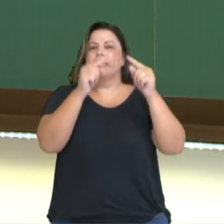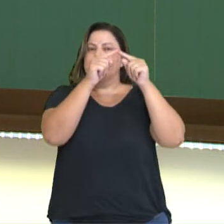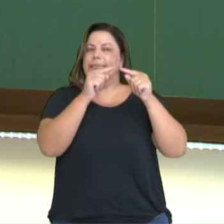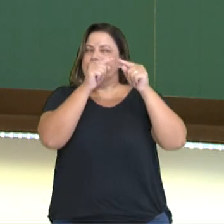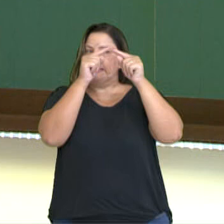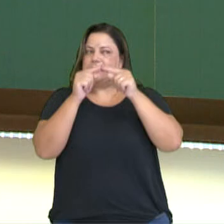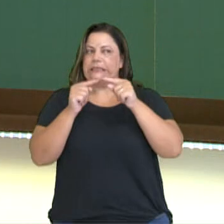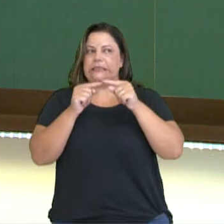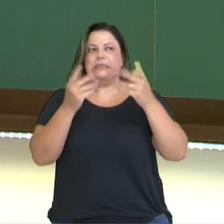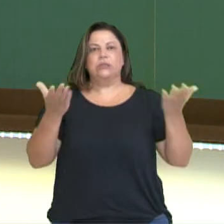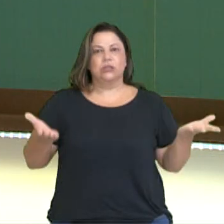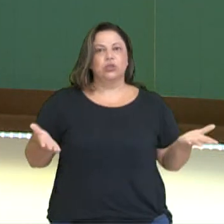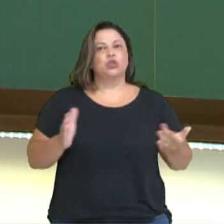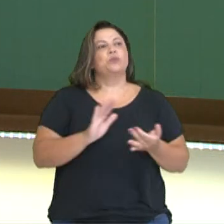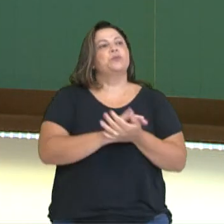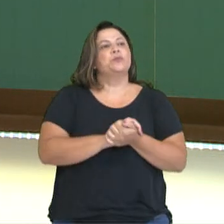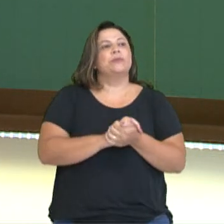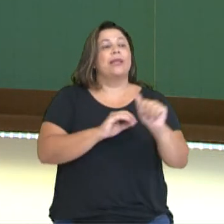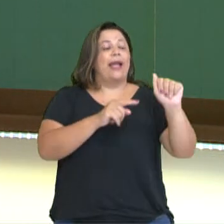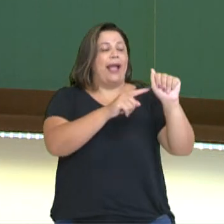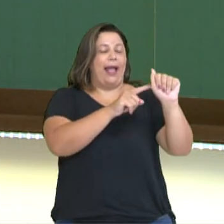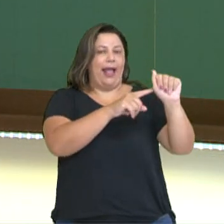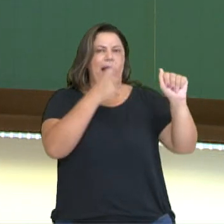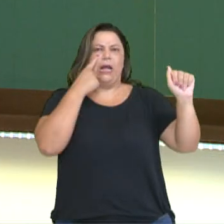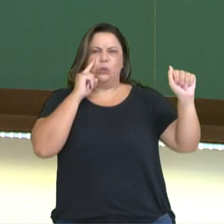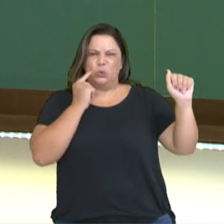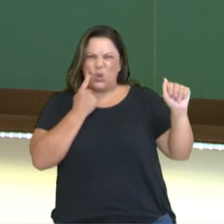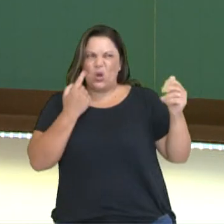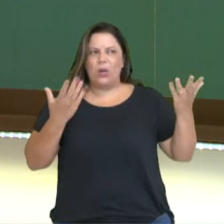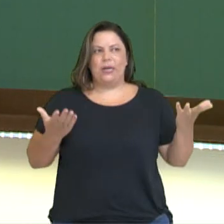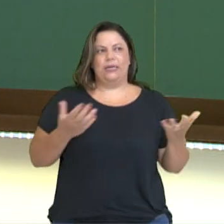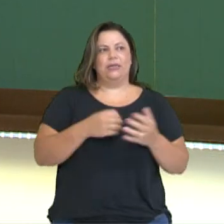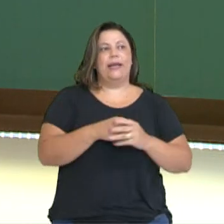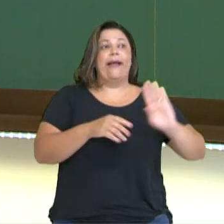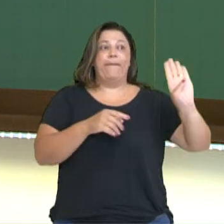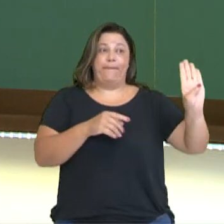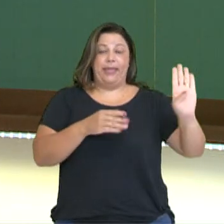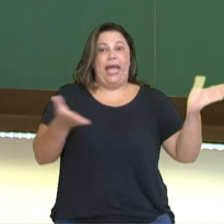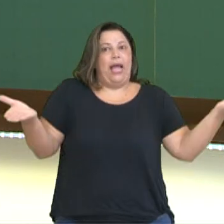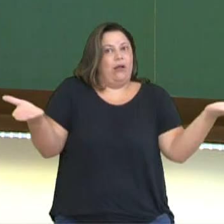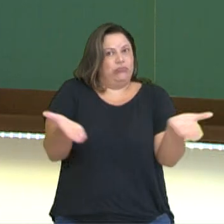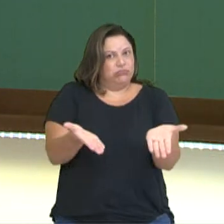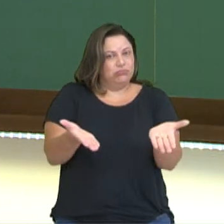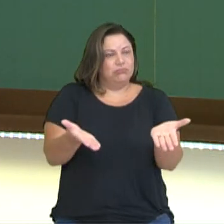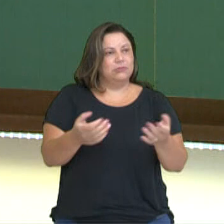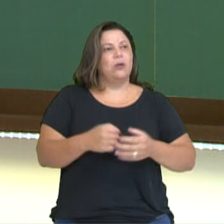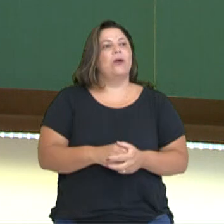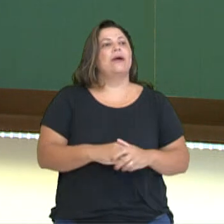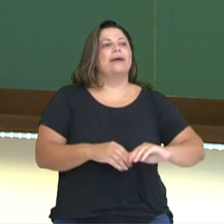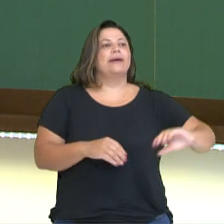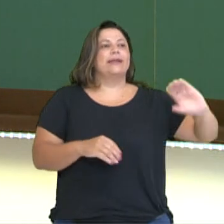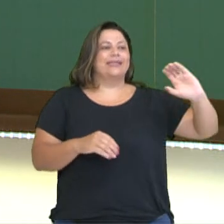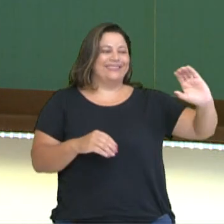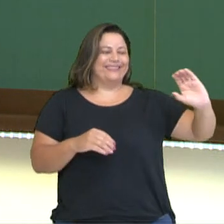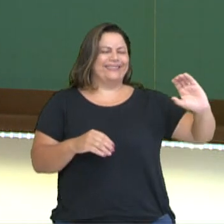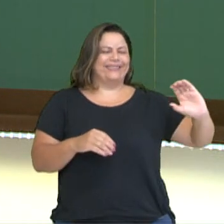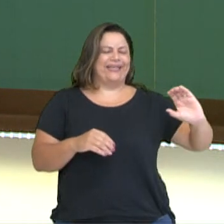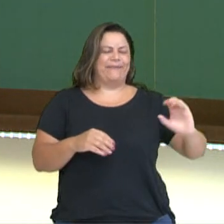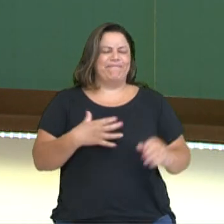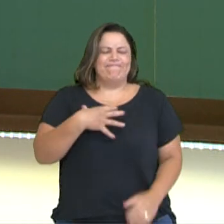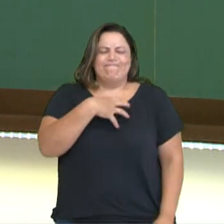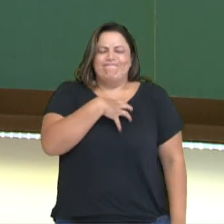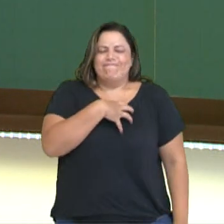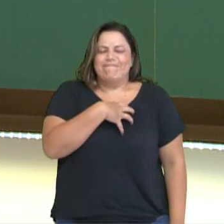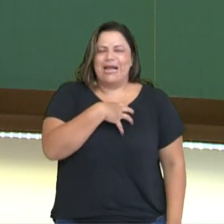rítmico. Então vamos lá, alternativa A, chora. Alternativa B, agora. Alternativa C,